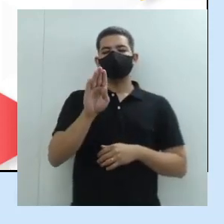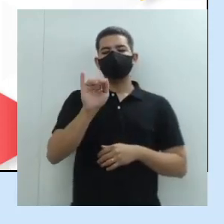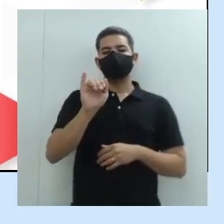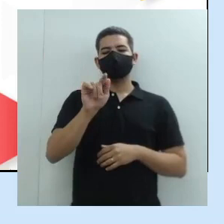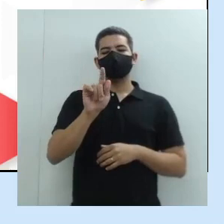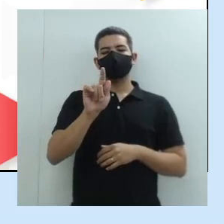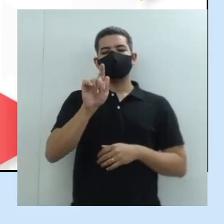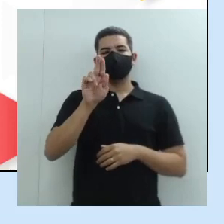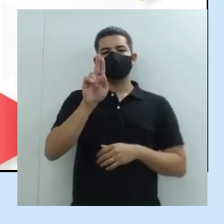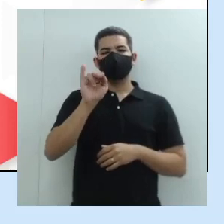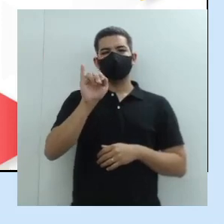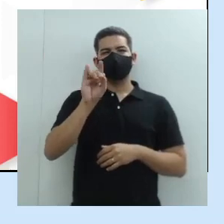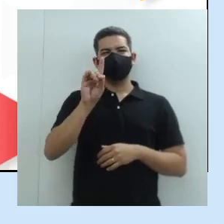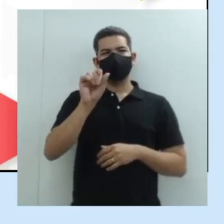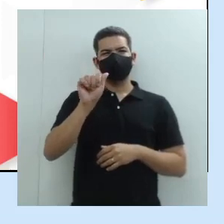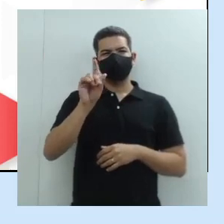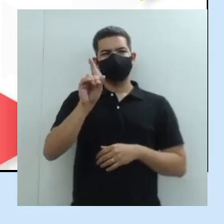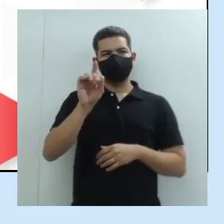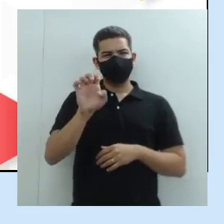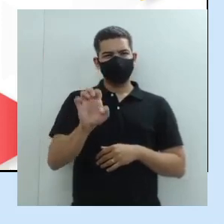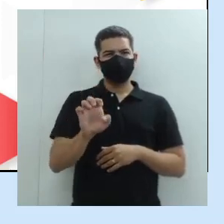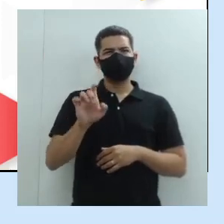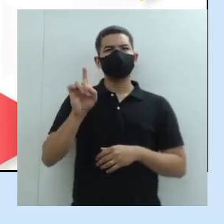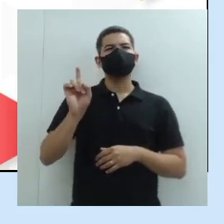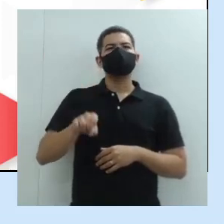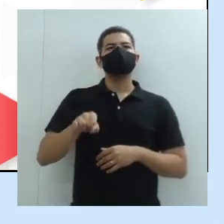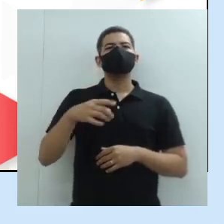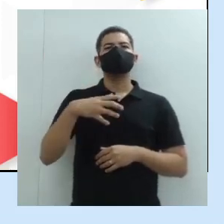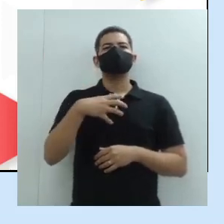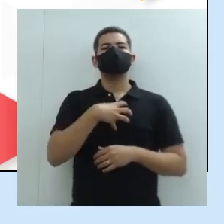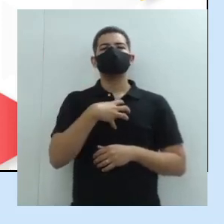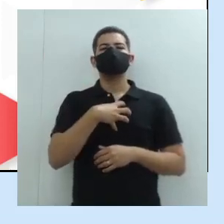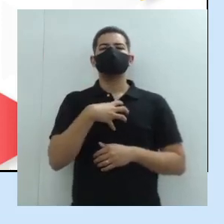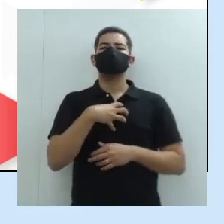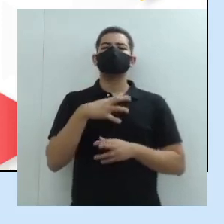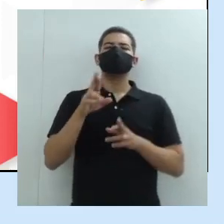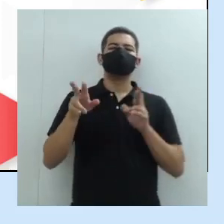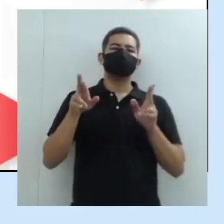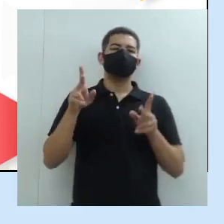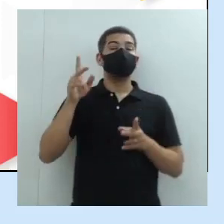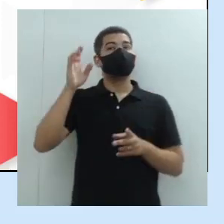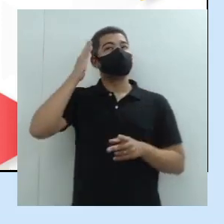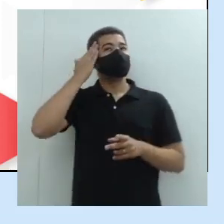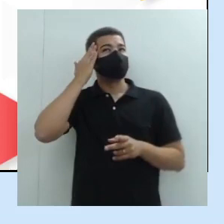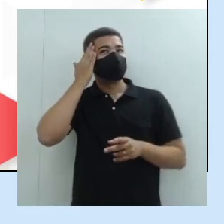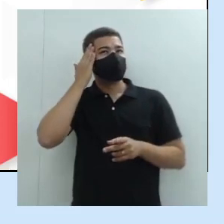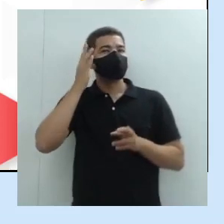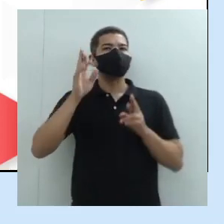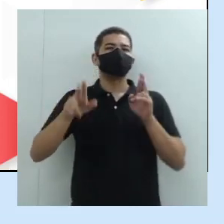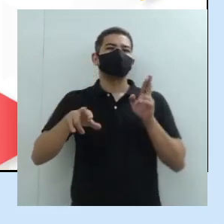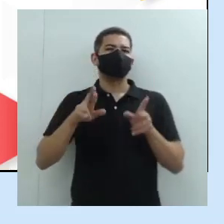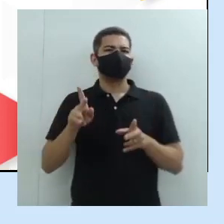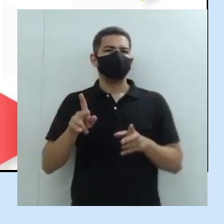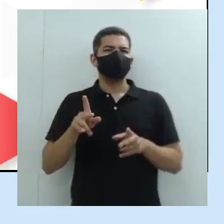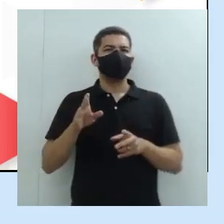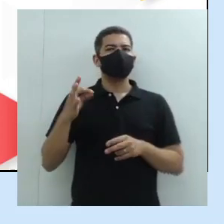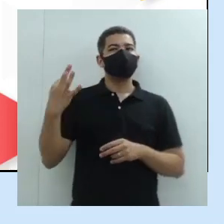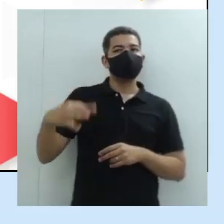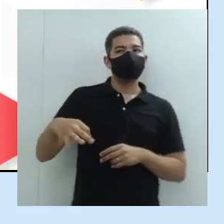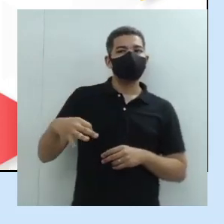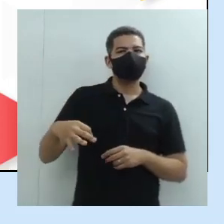qualidade daquilo que possui ou pode possuir diferentes sentidos, do que é incerto